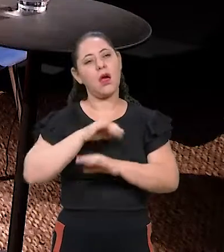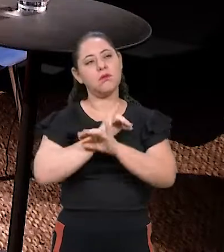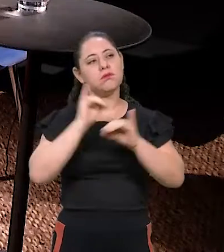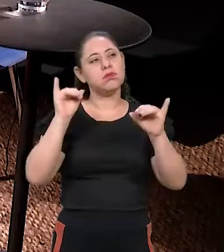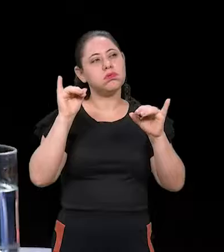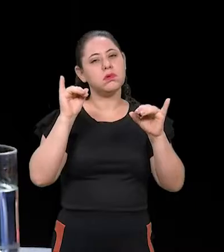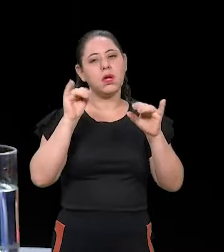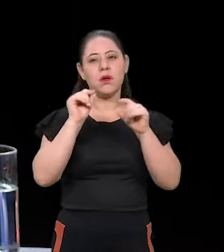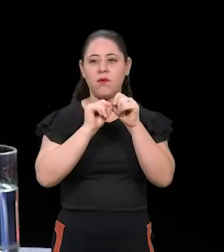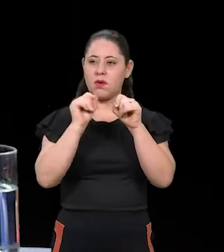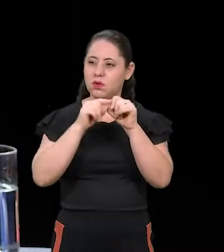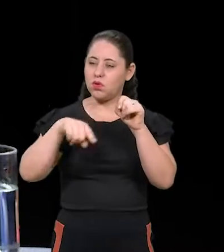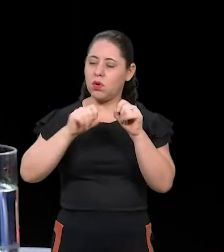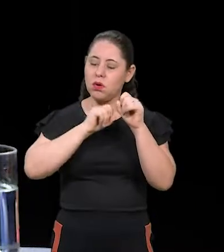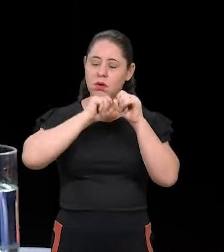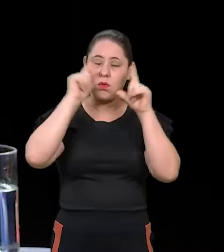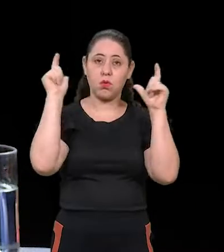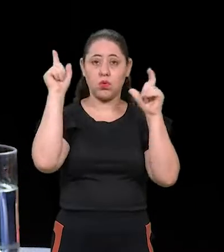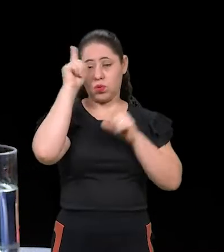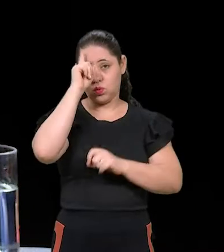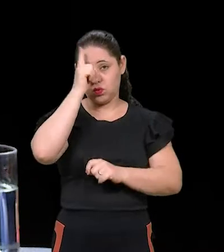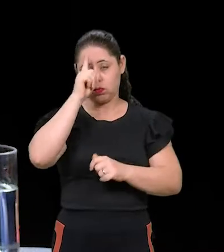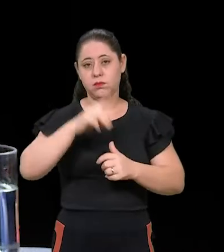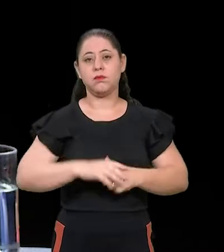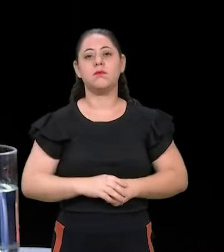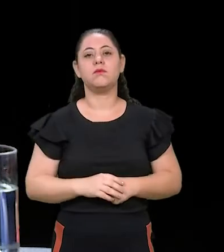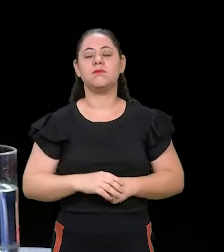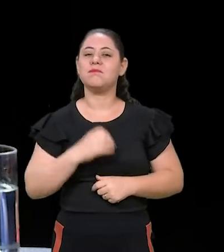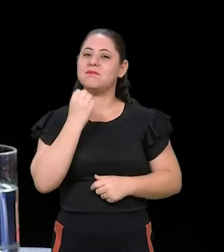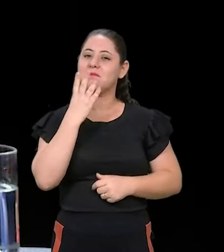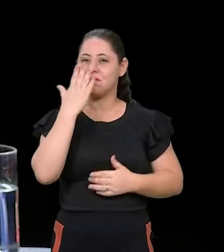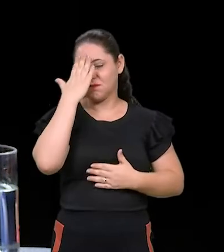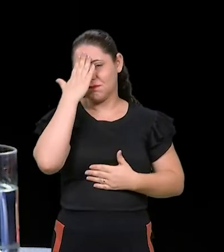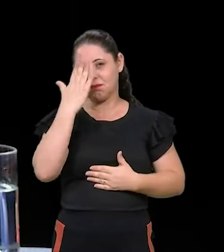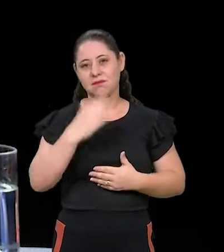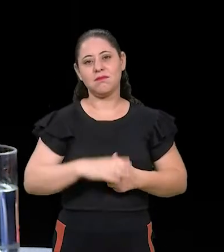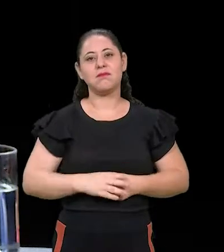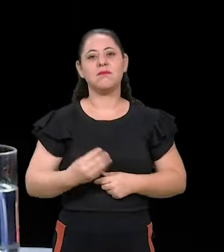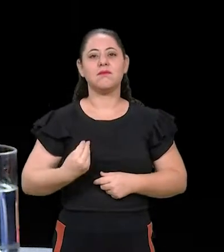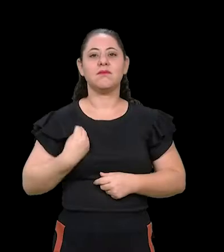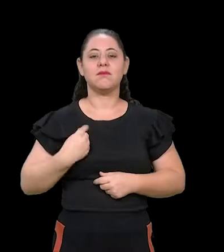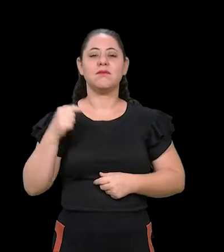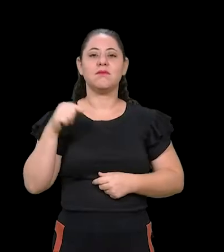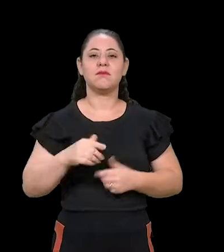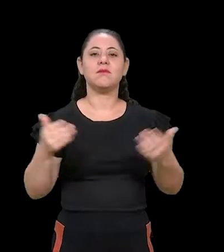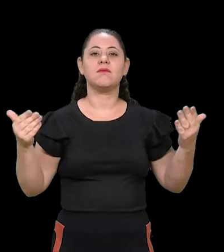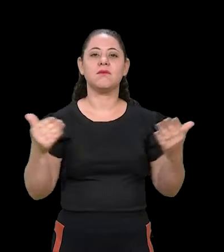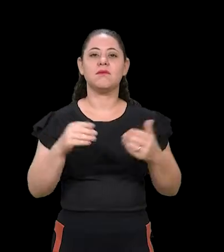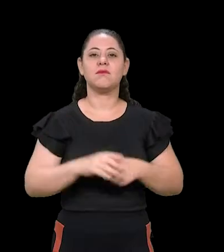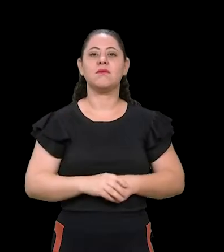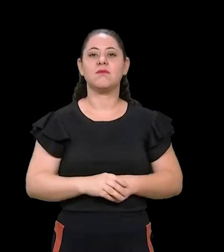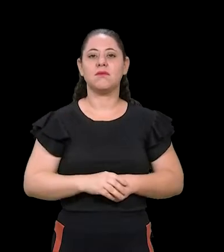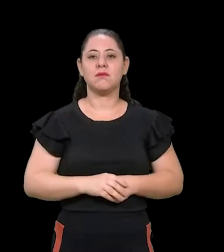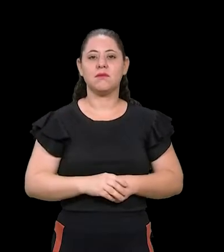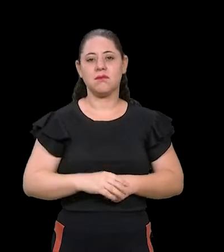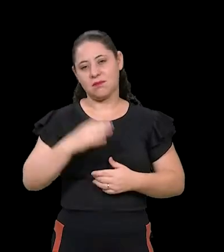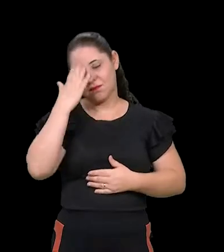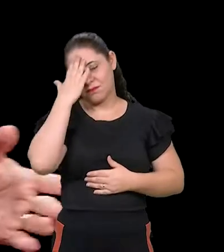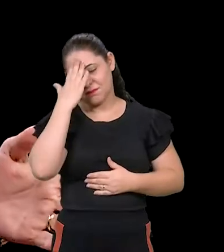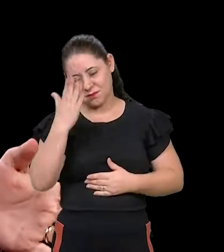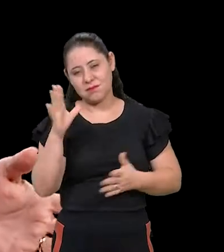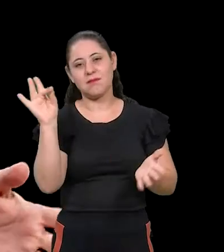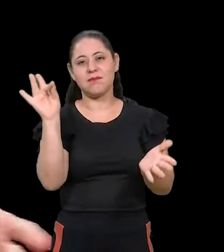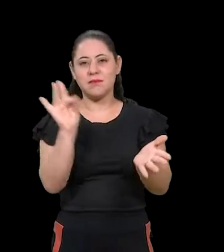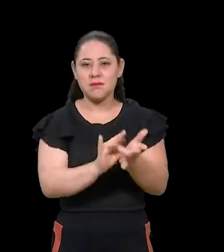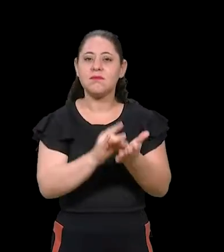os dias. Muito bem, muito obrigada pela sua participação com a gente, Cláudio, foi muito legal. Obrigado mesmo de você aí. Foi